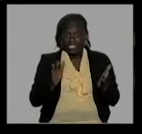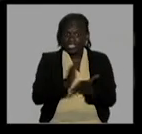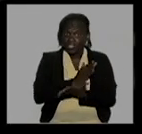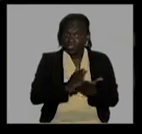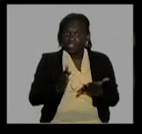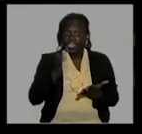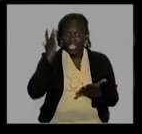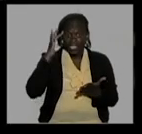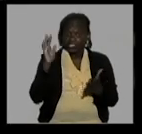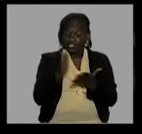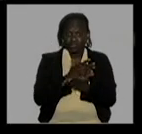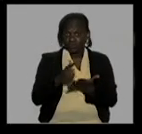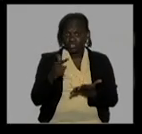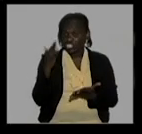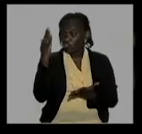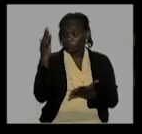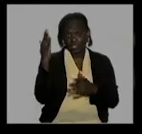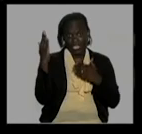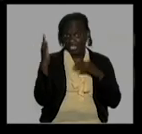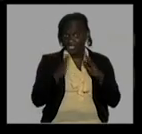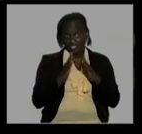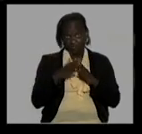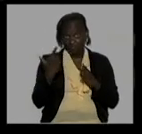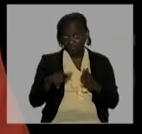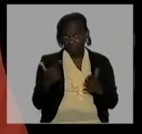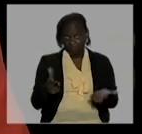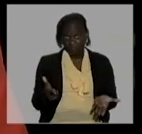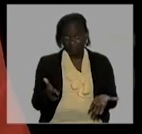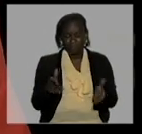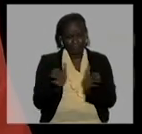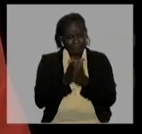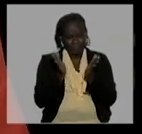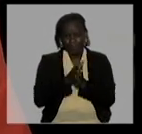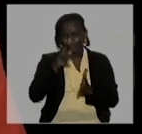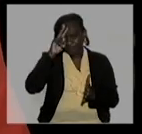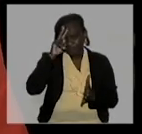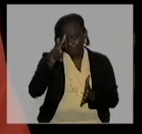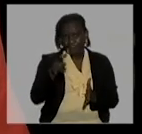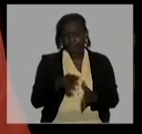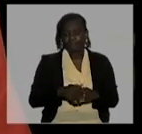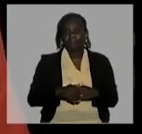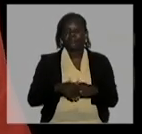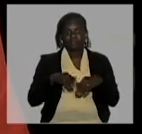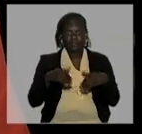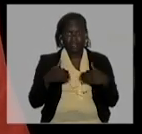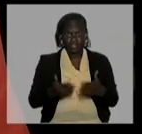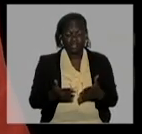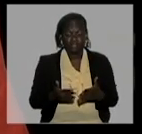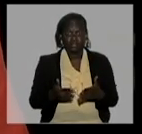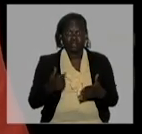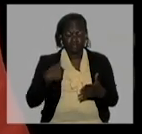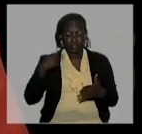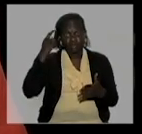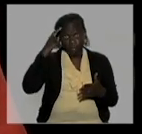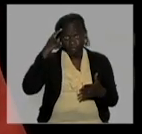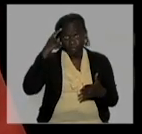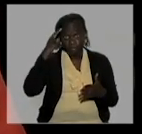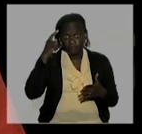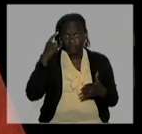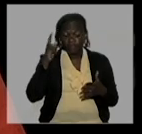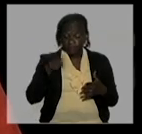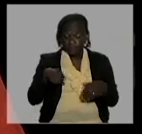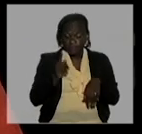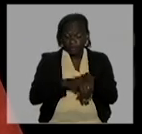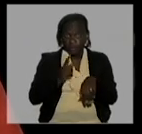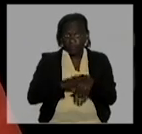até poucas tivessem espelho em casa, né? De tão pobre que elas eram, né? Então, eu achei